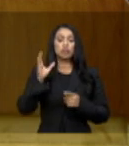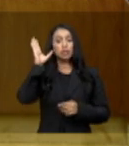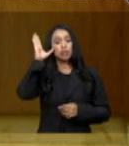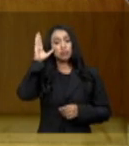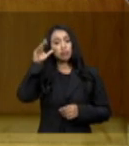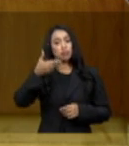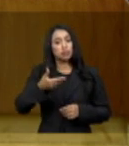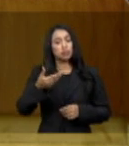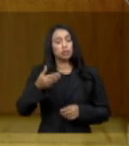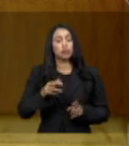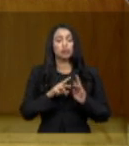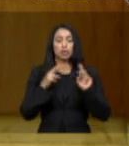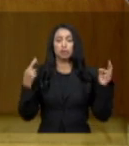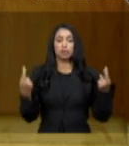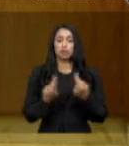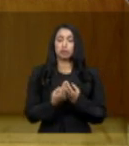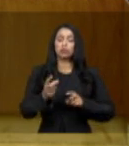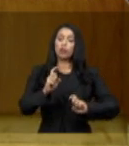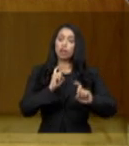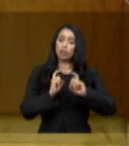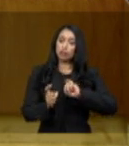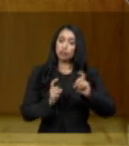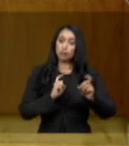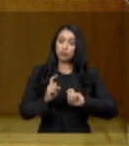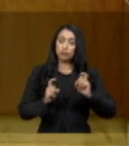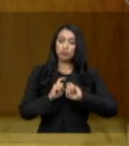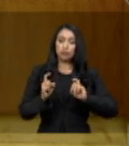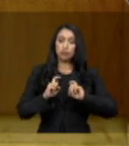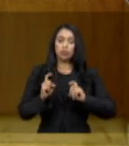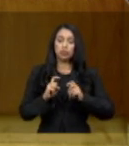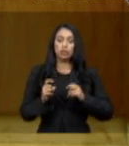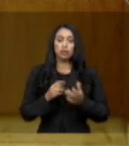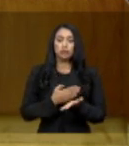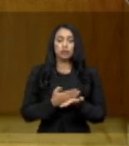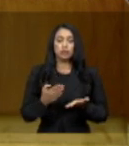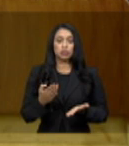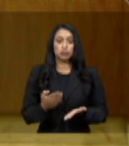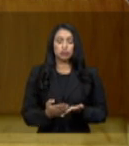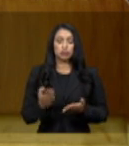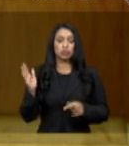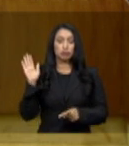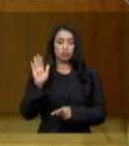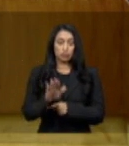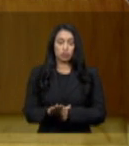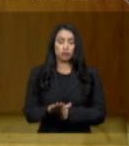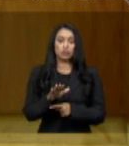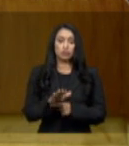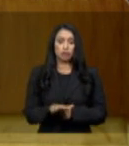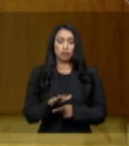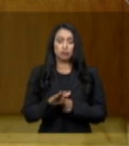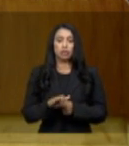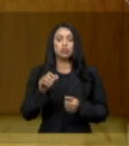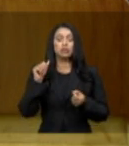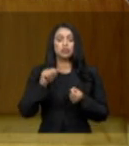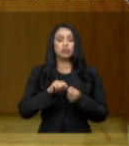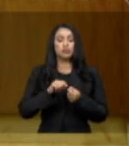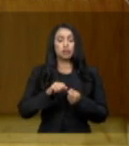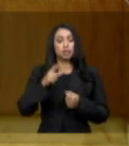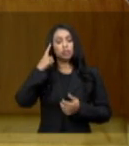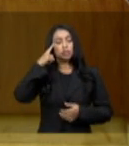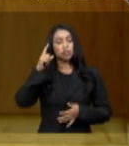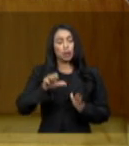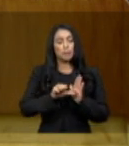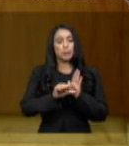o que foi decidido na sessão administrativa da parte inicial da tarde será realizada no dia